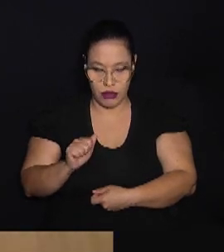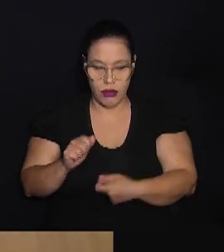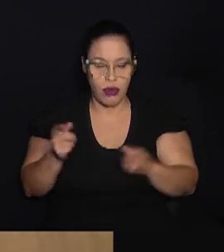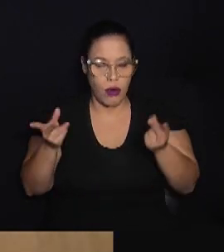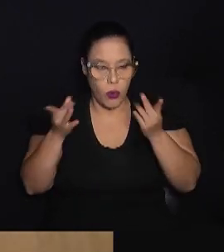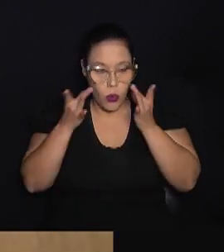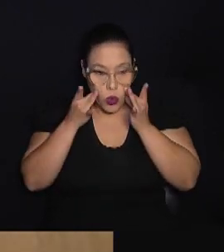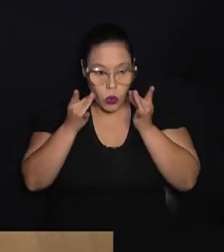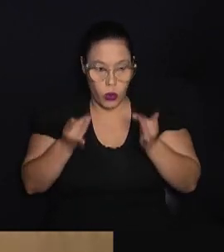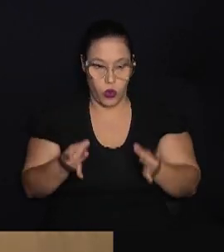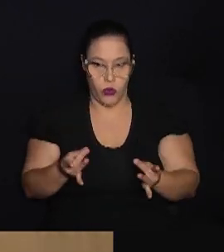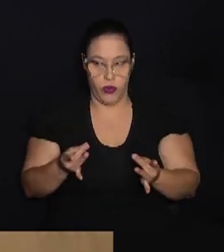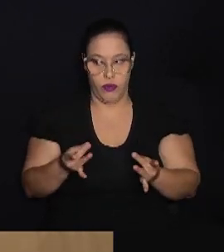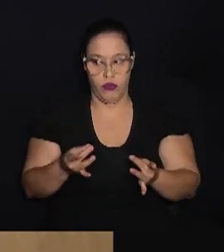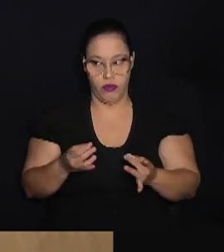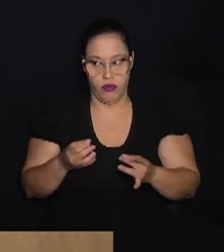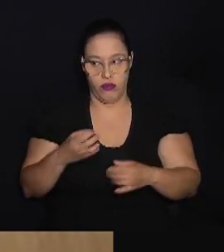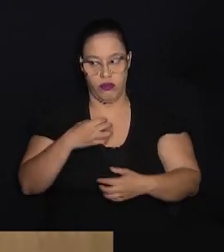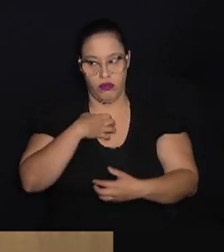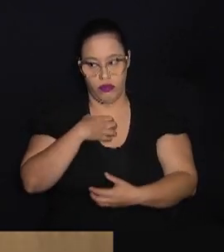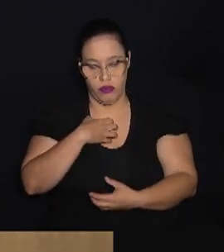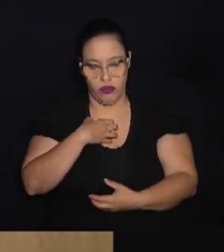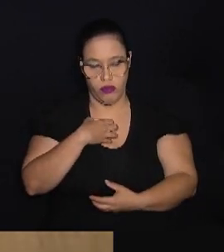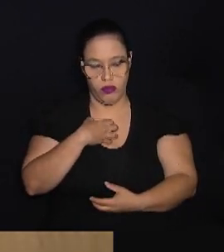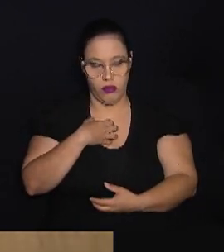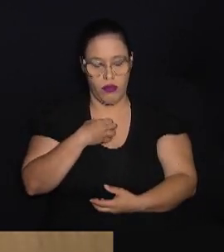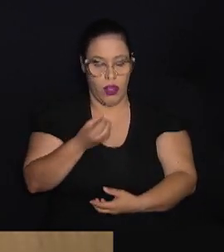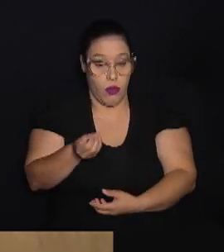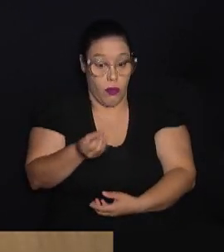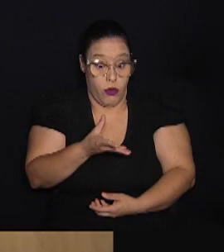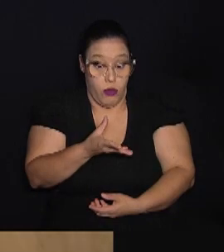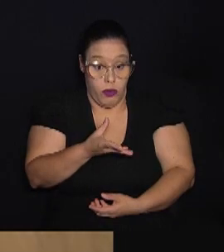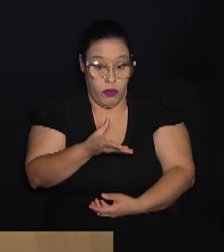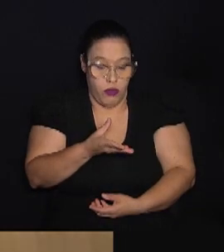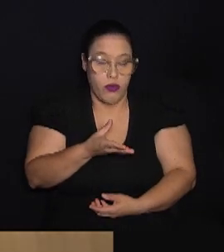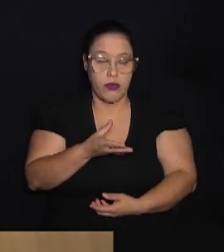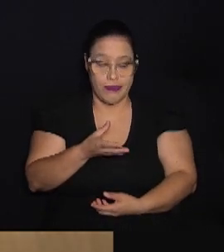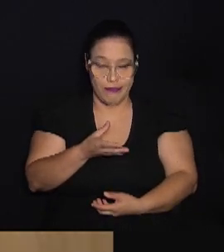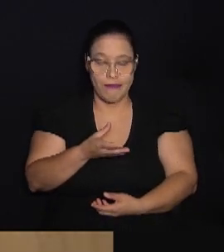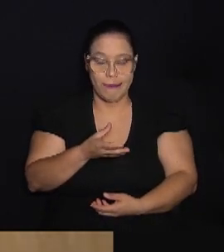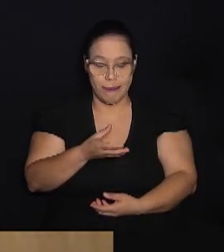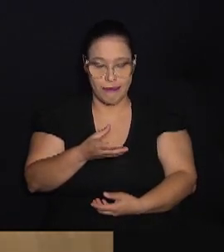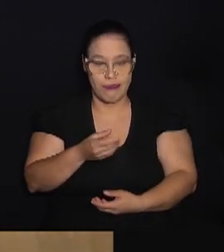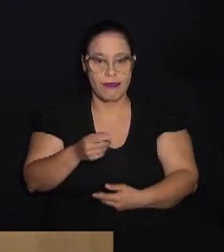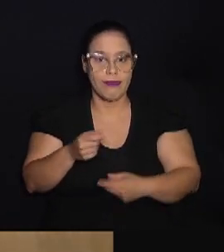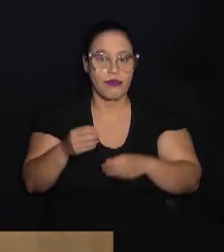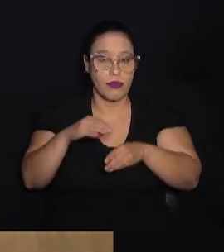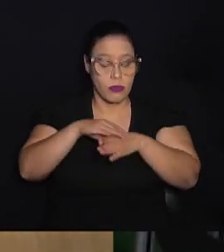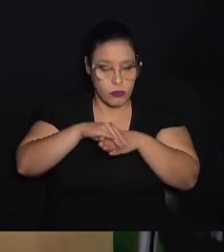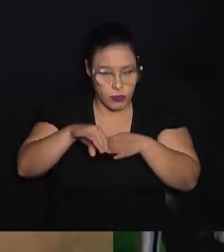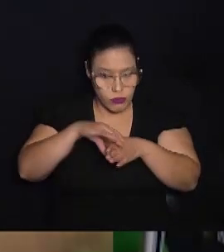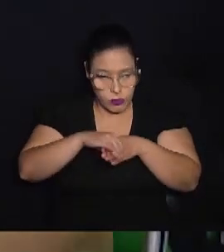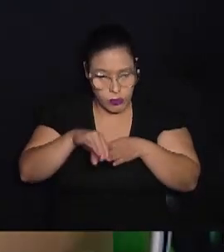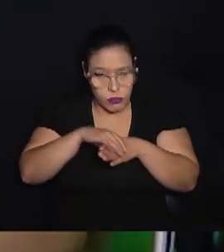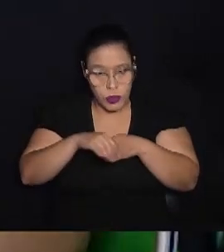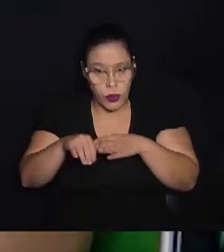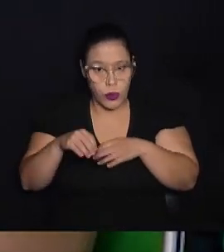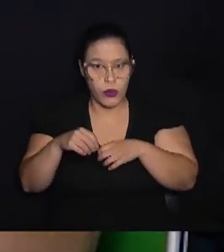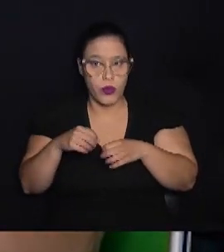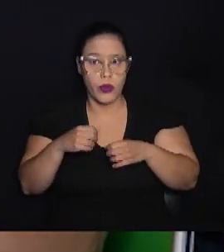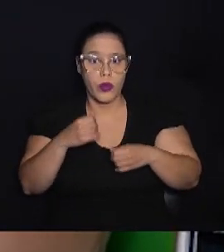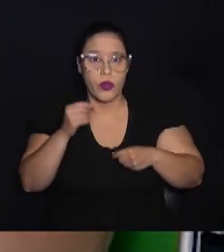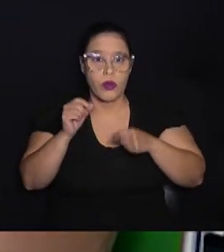ser um sintoma de alerta numa doença ainda muito cedo na doença, é indicado você fazer investigação e aí o